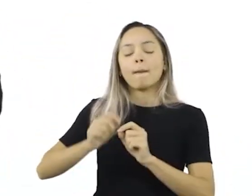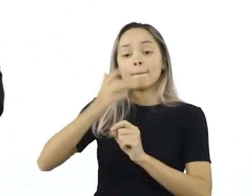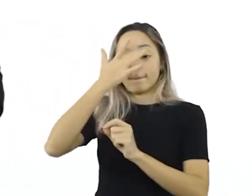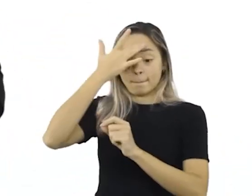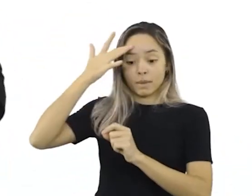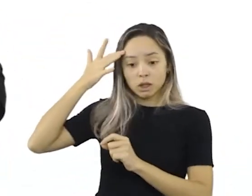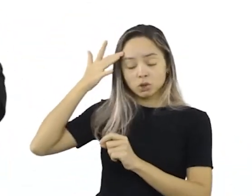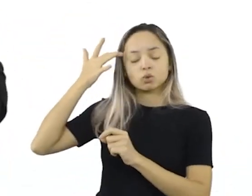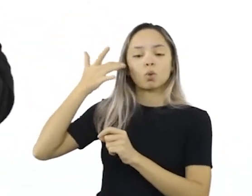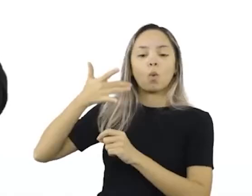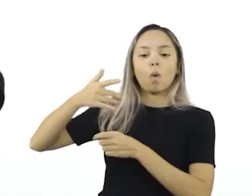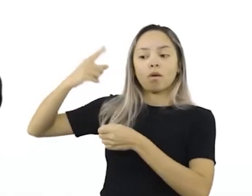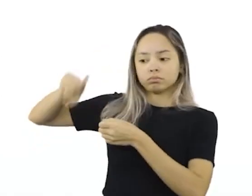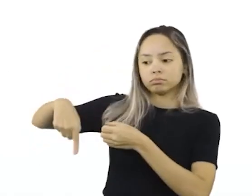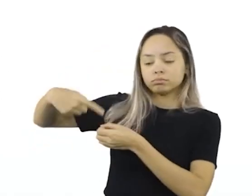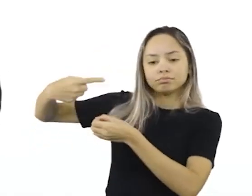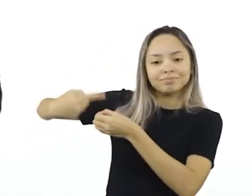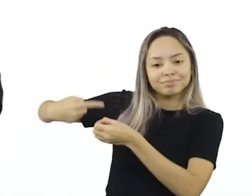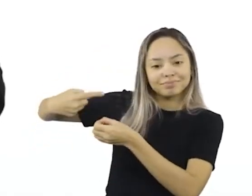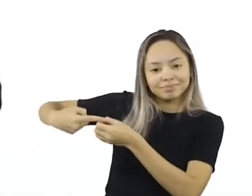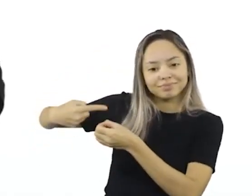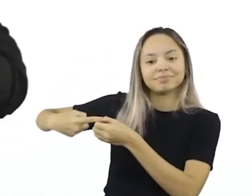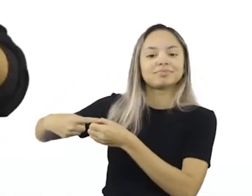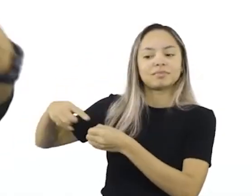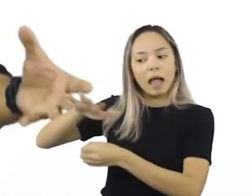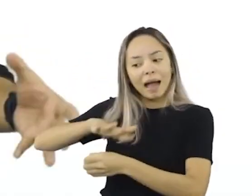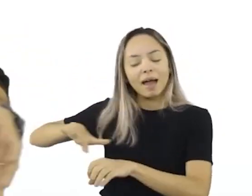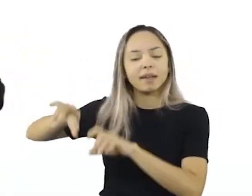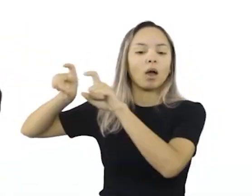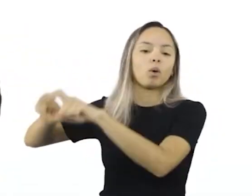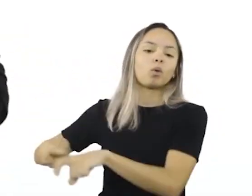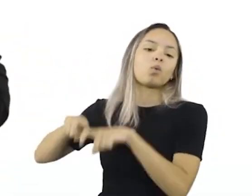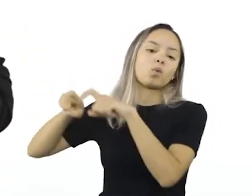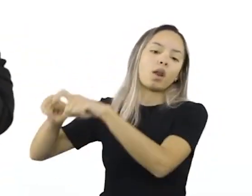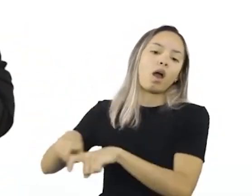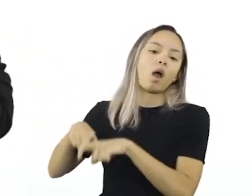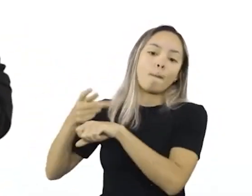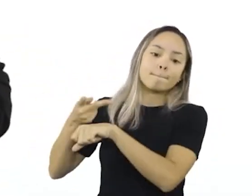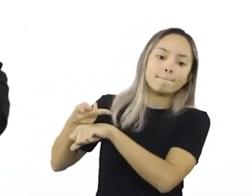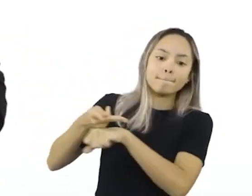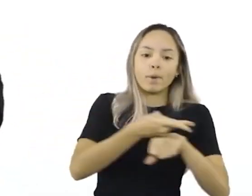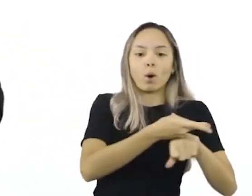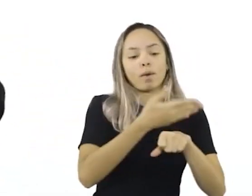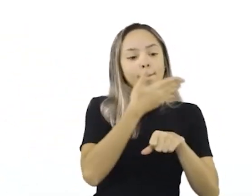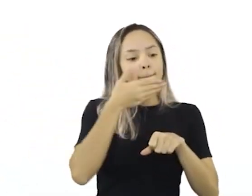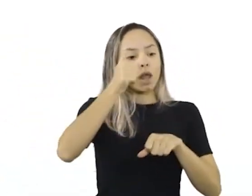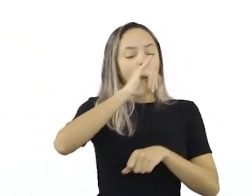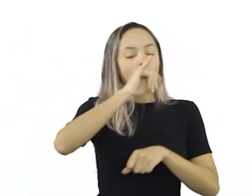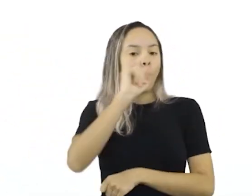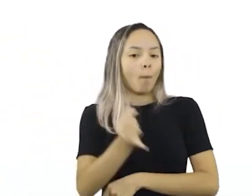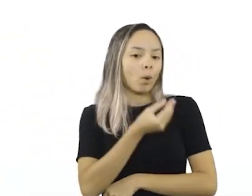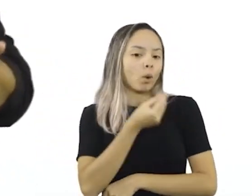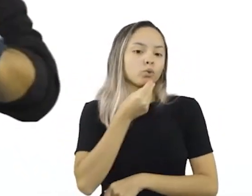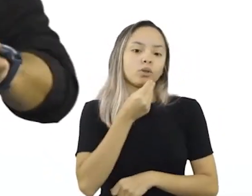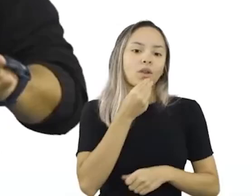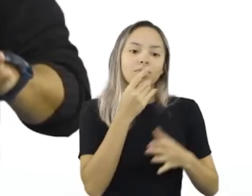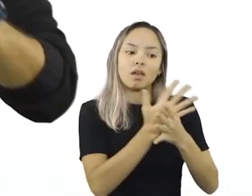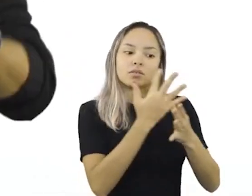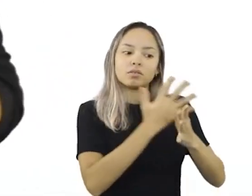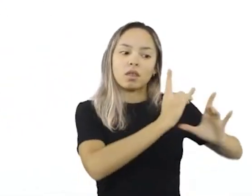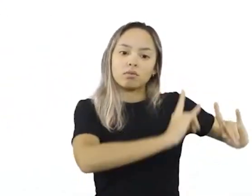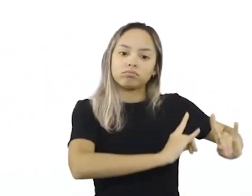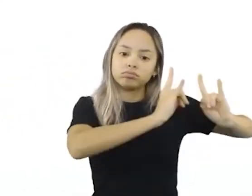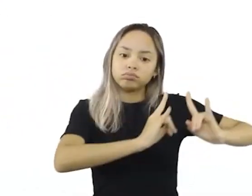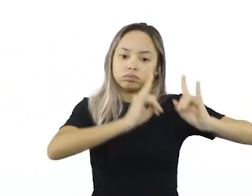saíam, sobretudo das áreas rurais, em busca de melhores oportunidades nas grandes cidades. Ainda